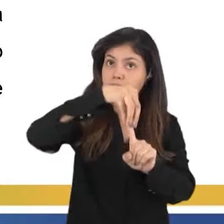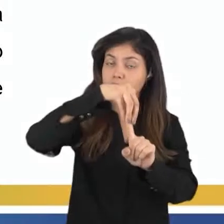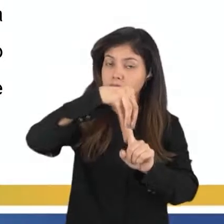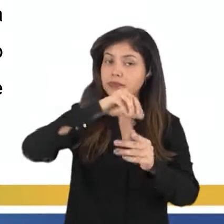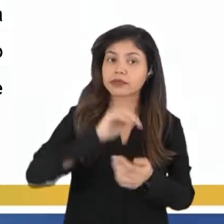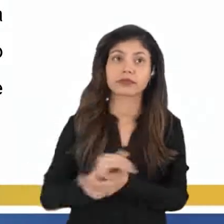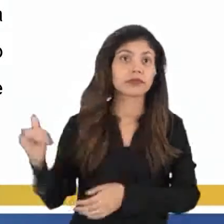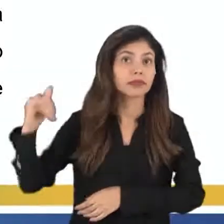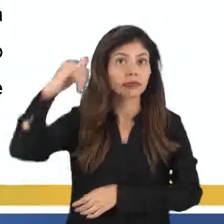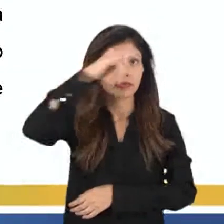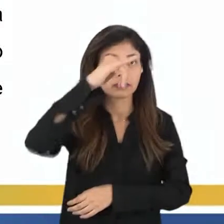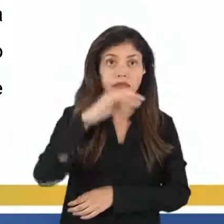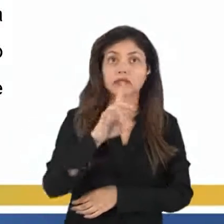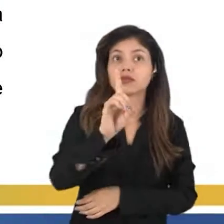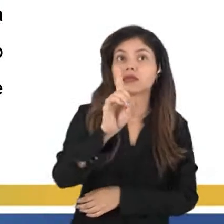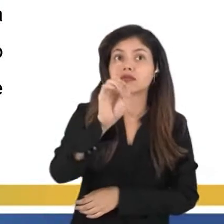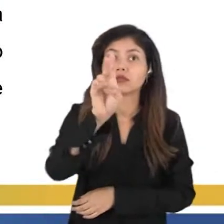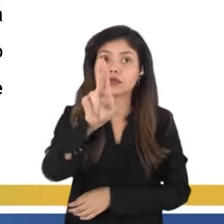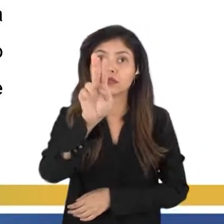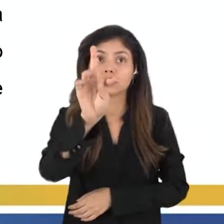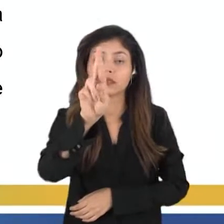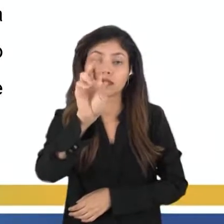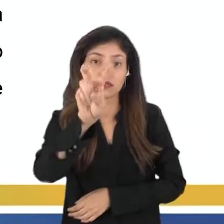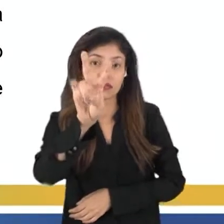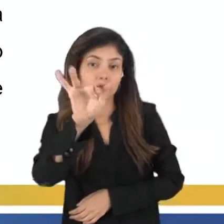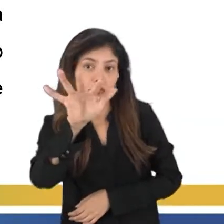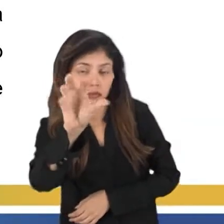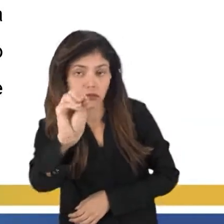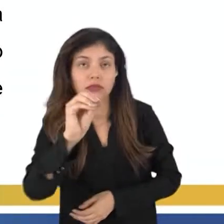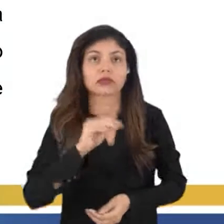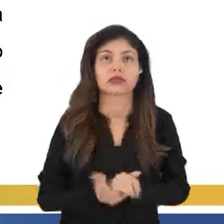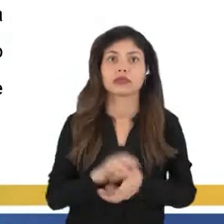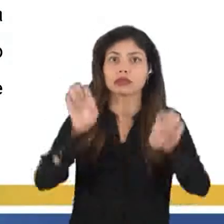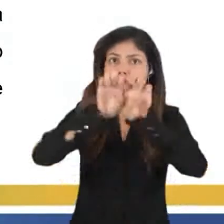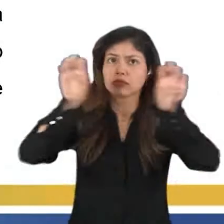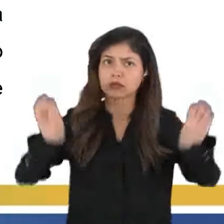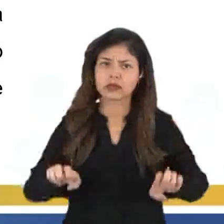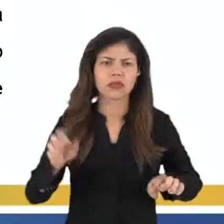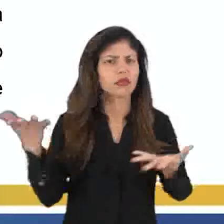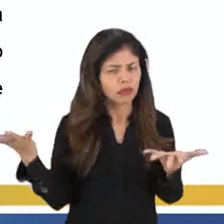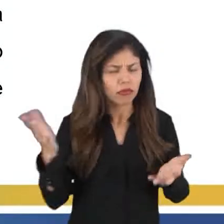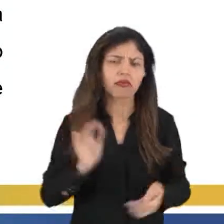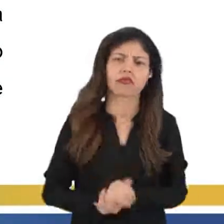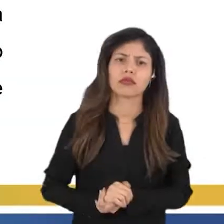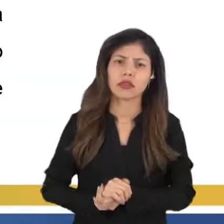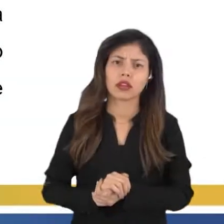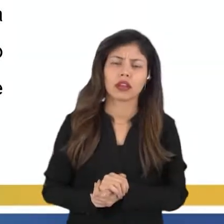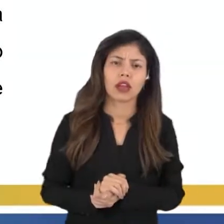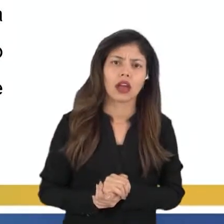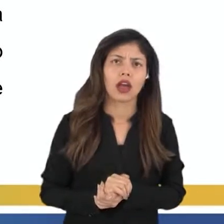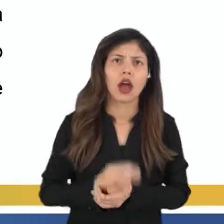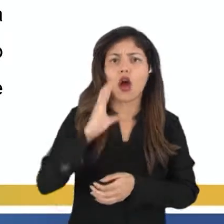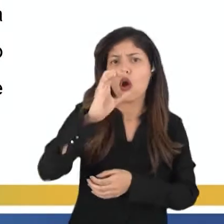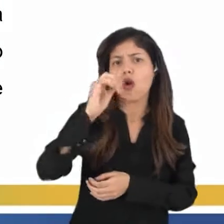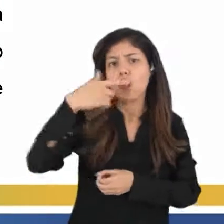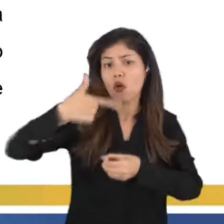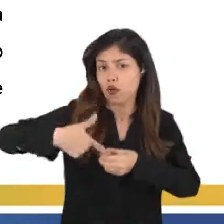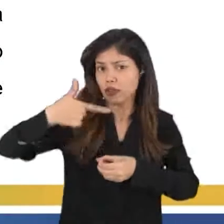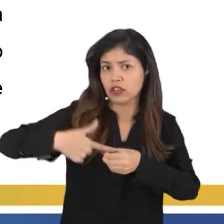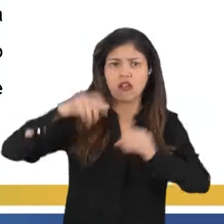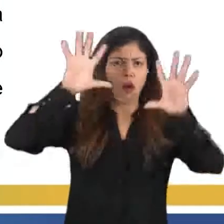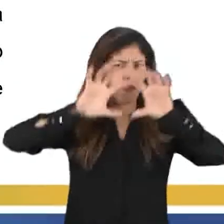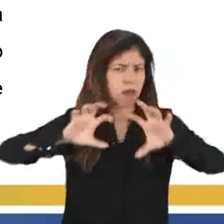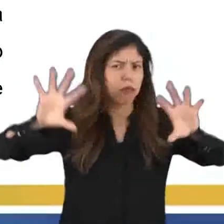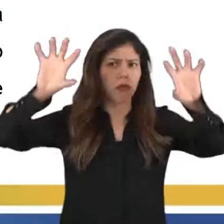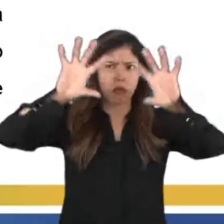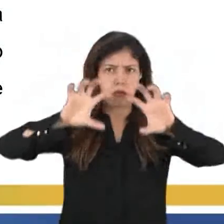rodoviário, aéreo, dutoviário, estruturas tubulares, geralmente para transporte de combustíveis,